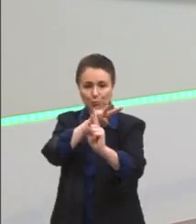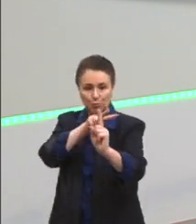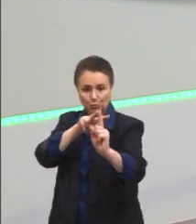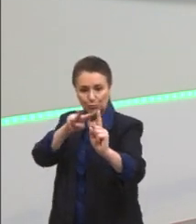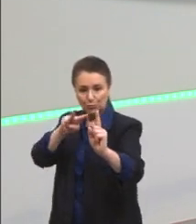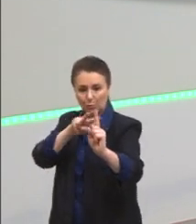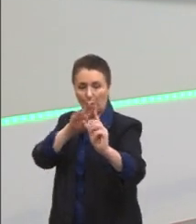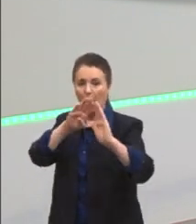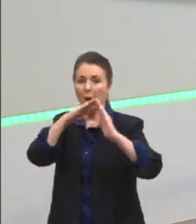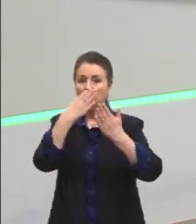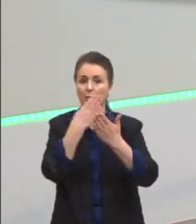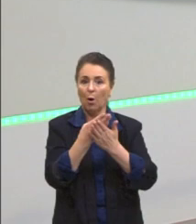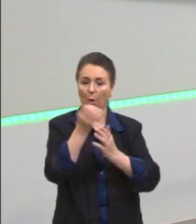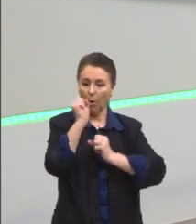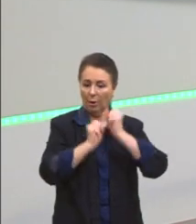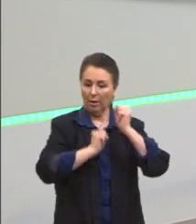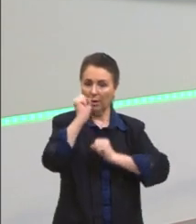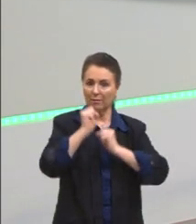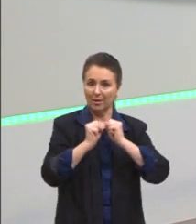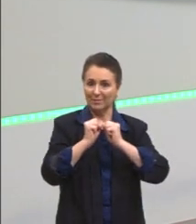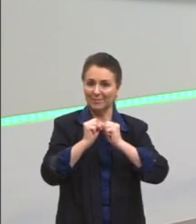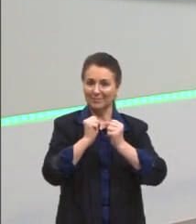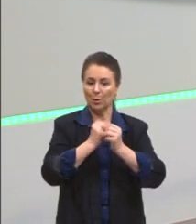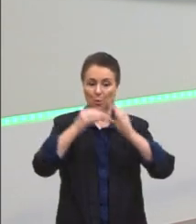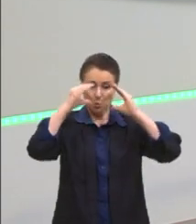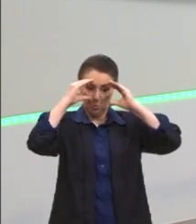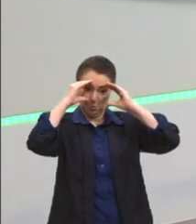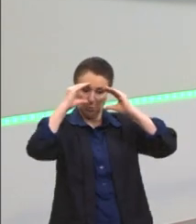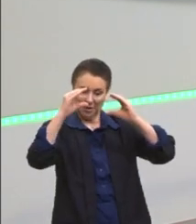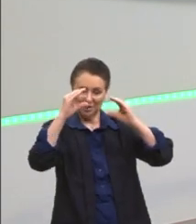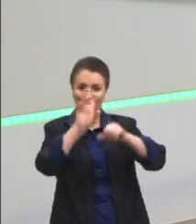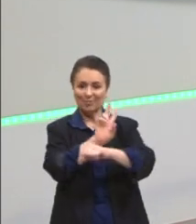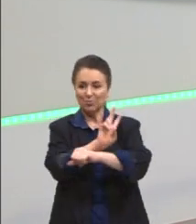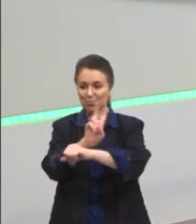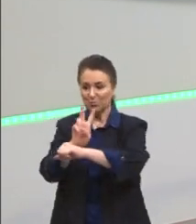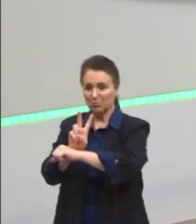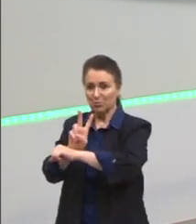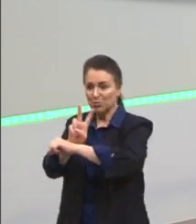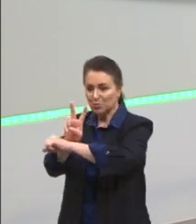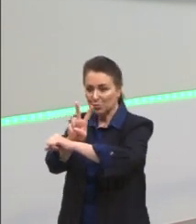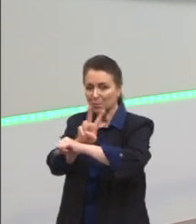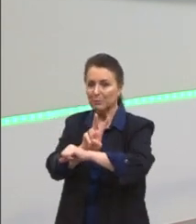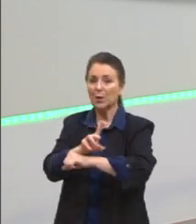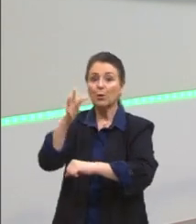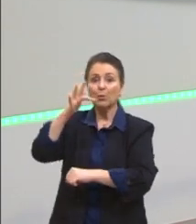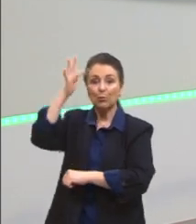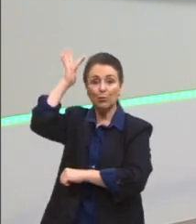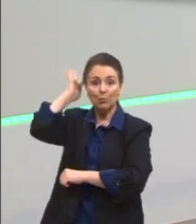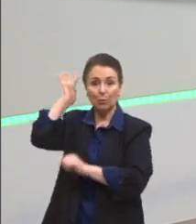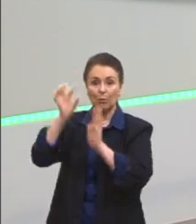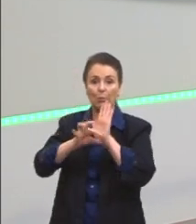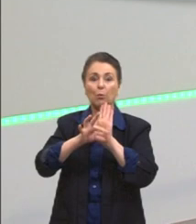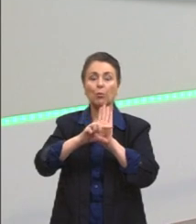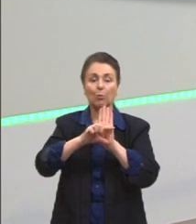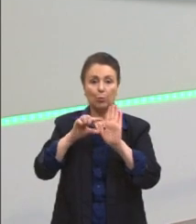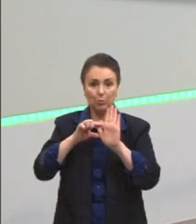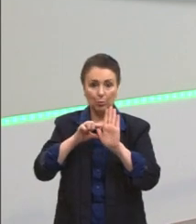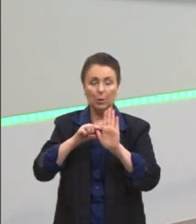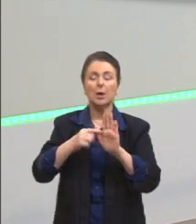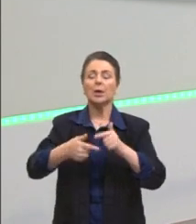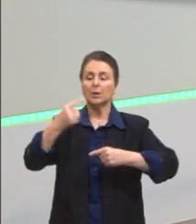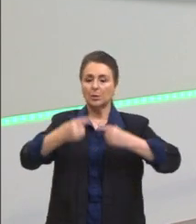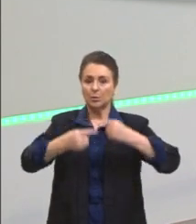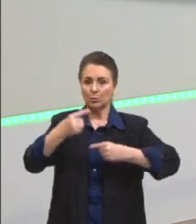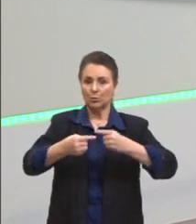tudo isso como vai disciplinando as pessoas o focou discute muito isso né na disciplina e poder crescente você dá uma